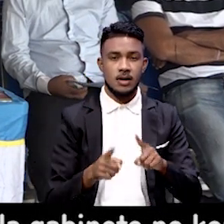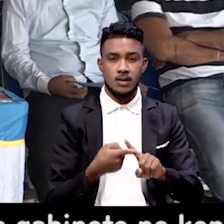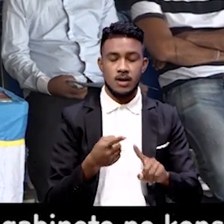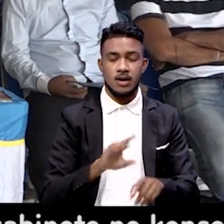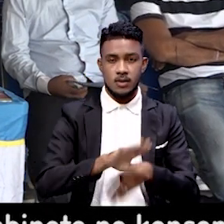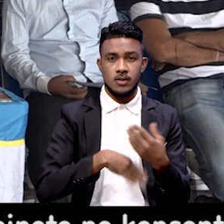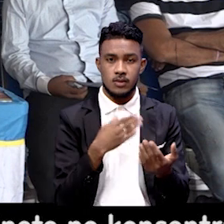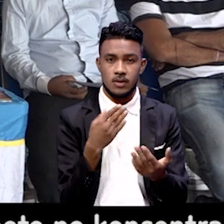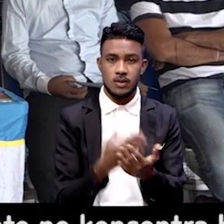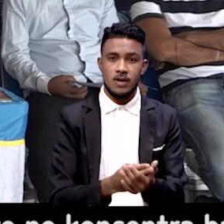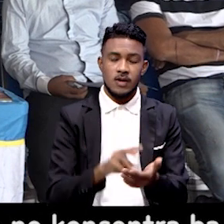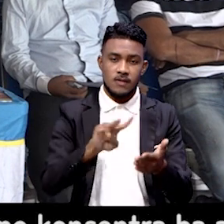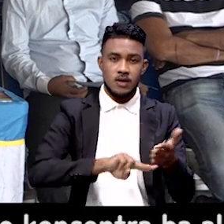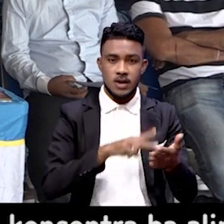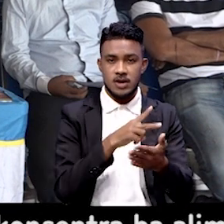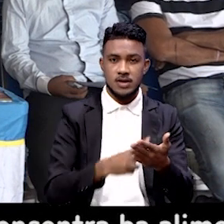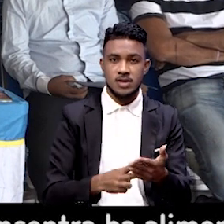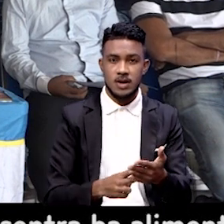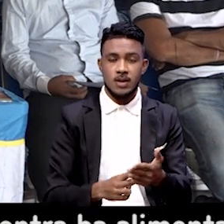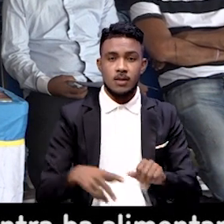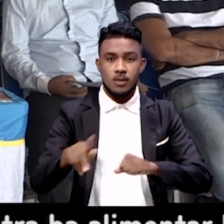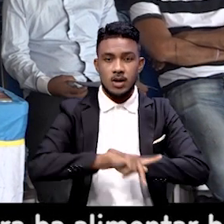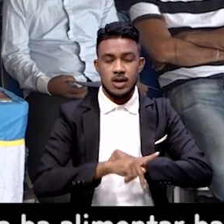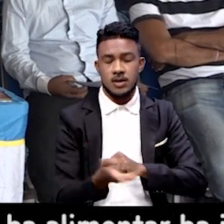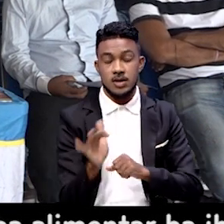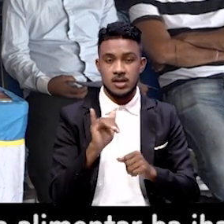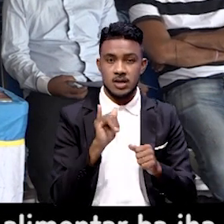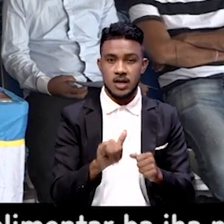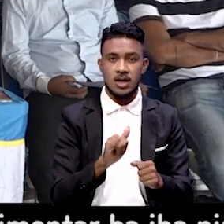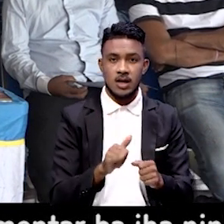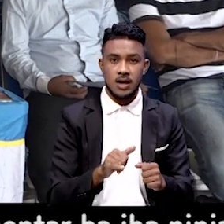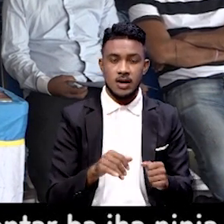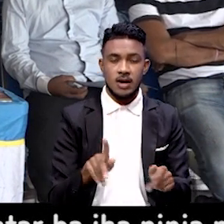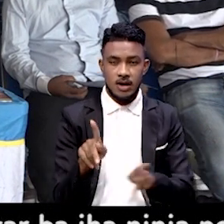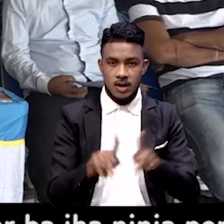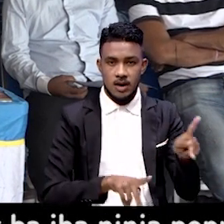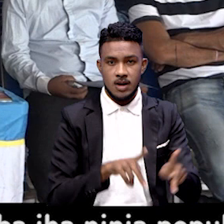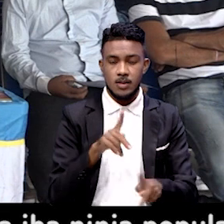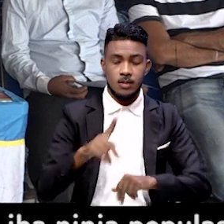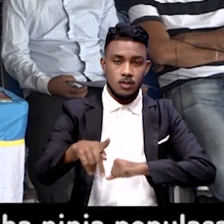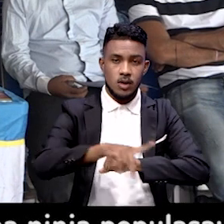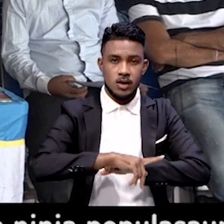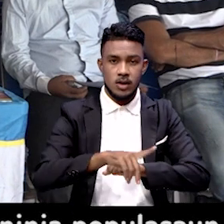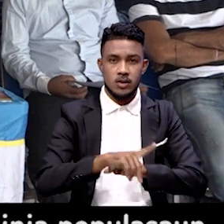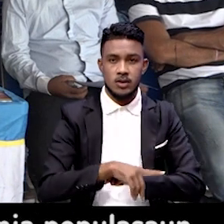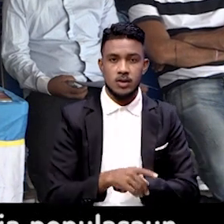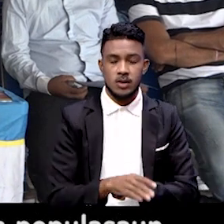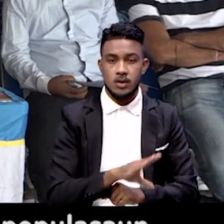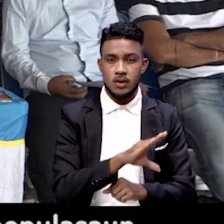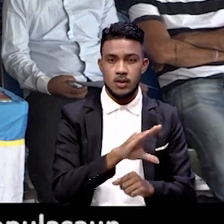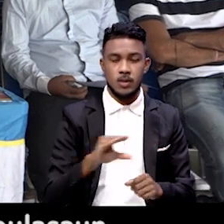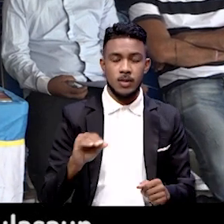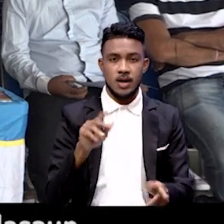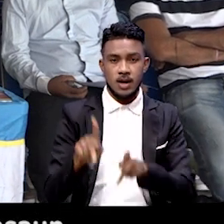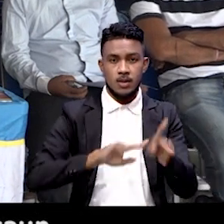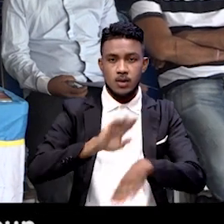tan actos violentos e premanismo políticos quadros militantes ba políticos ba quadros no militantes no ba povo